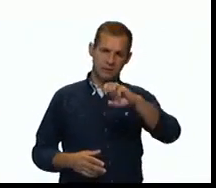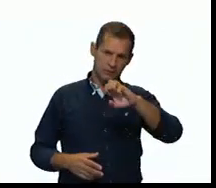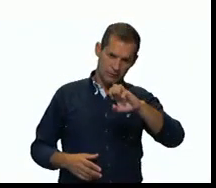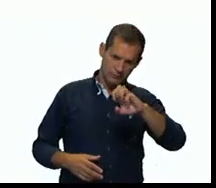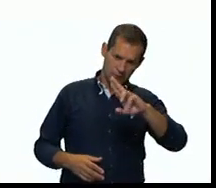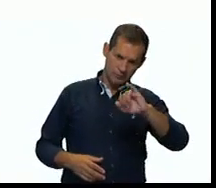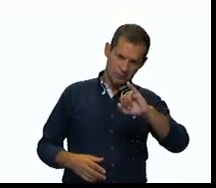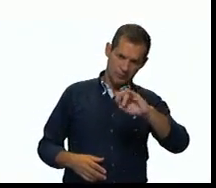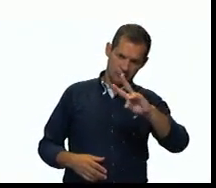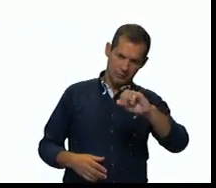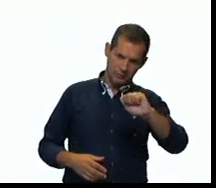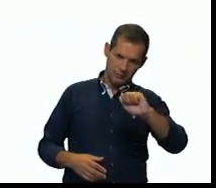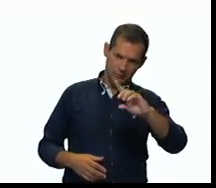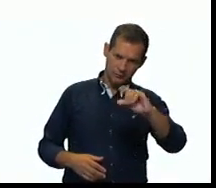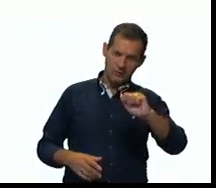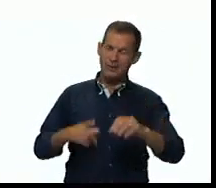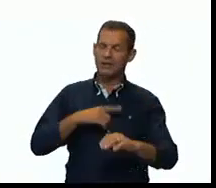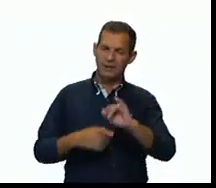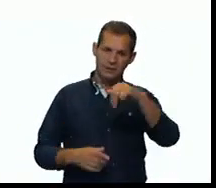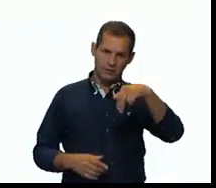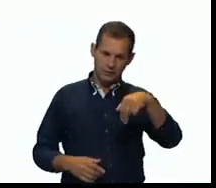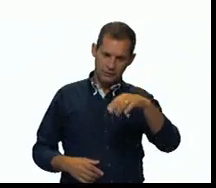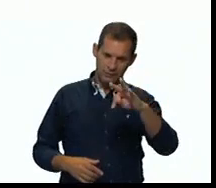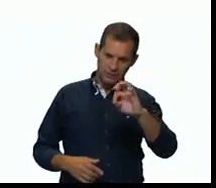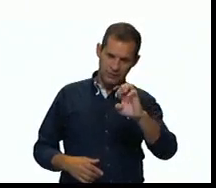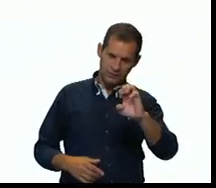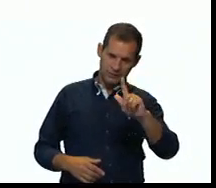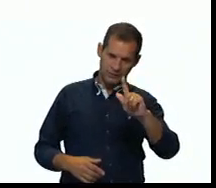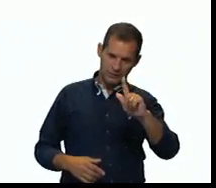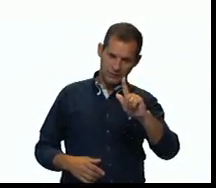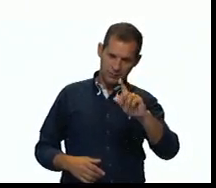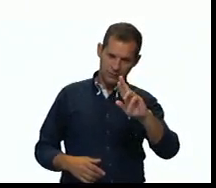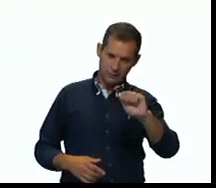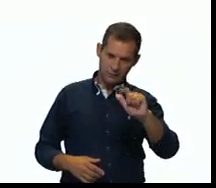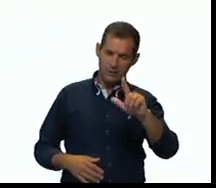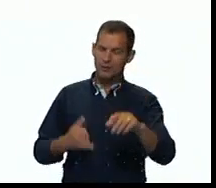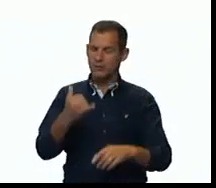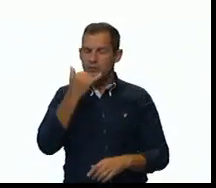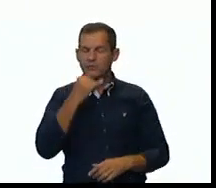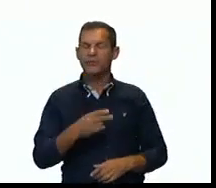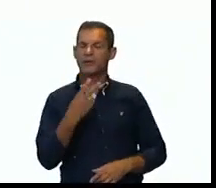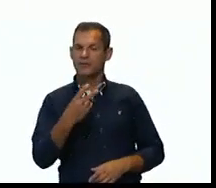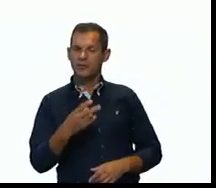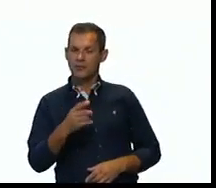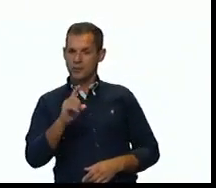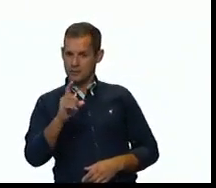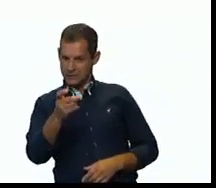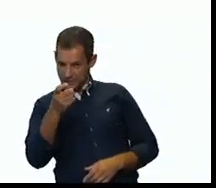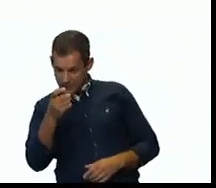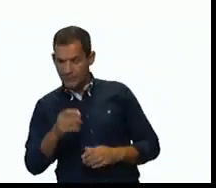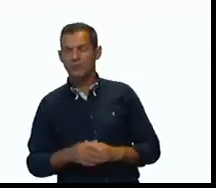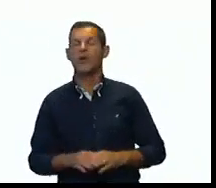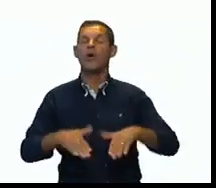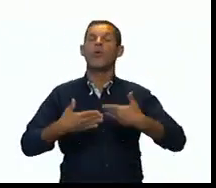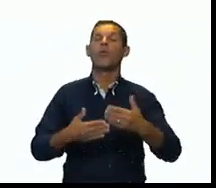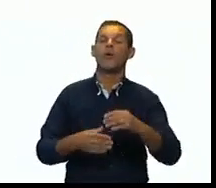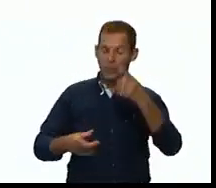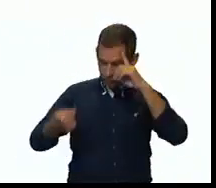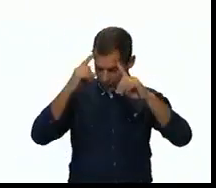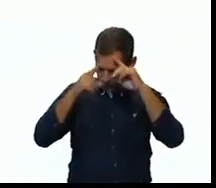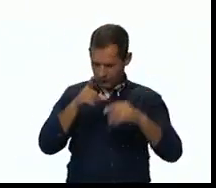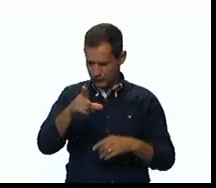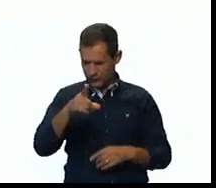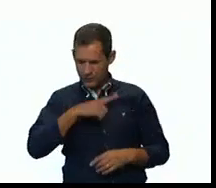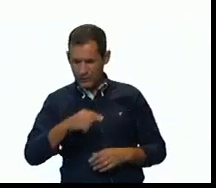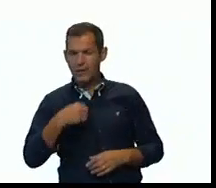derivada? Ó, aqui eu tenho a integral, perdão. Eu tenho a integral de 2dx. Qual que é a ideia que você